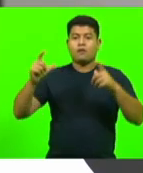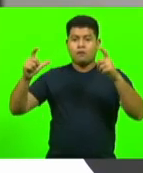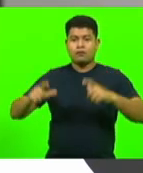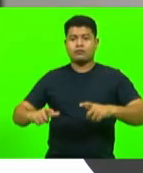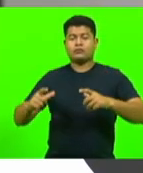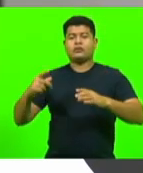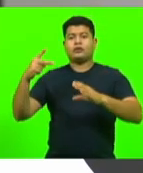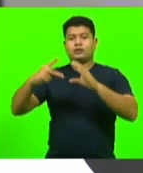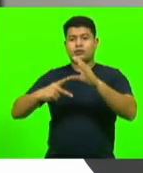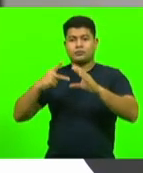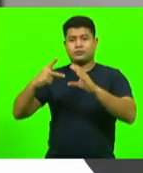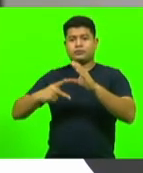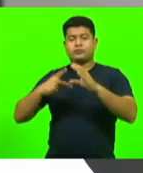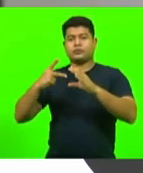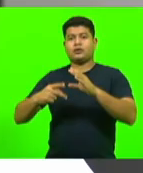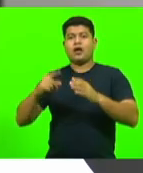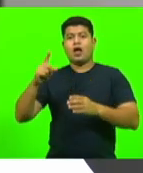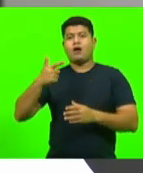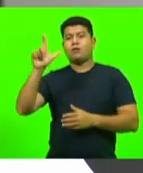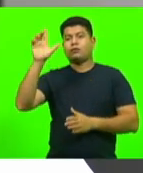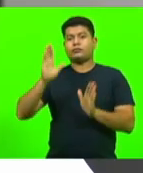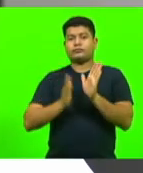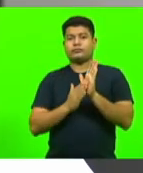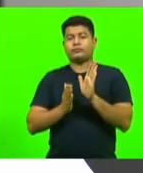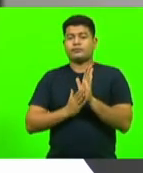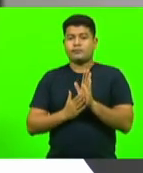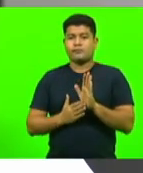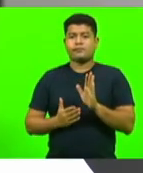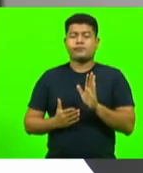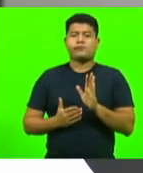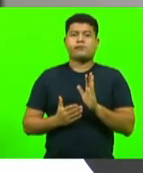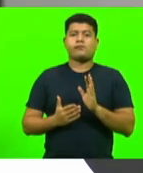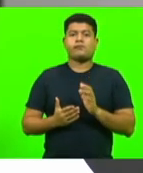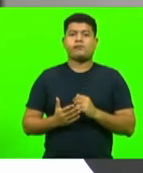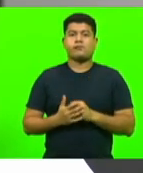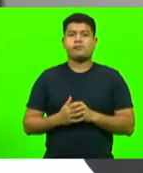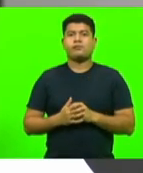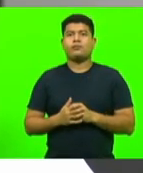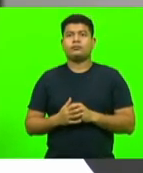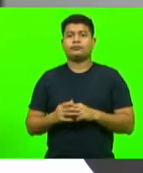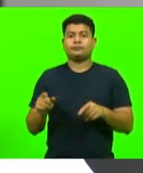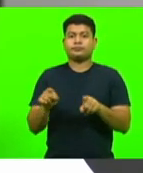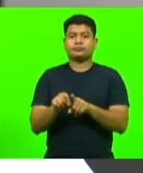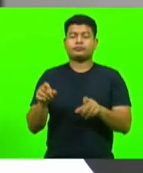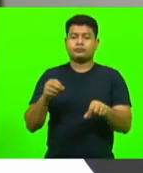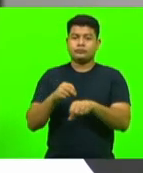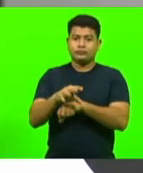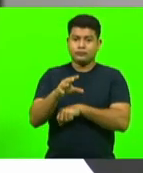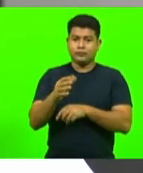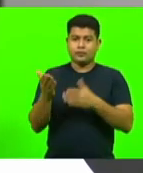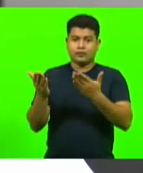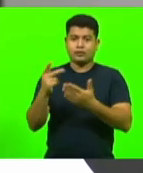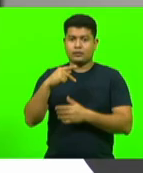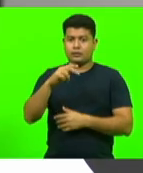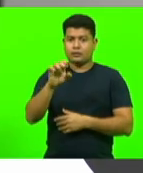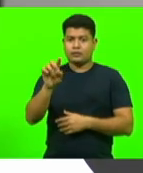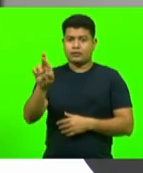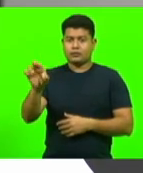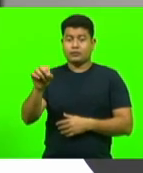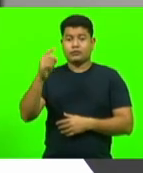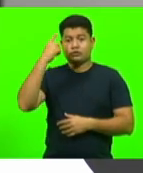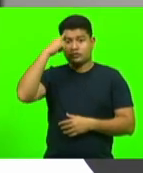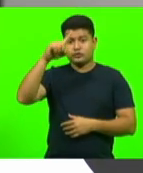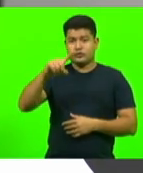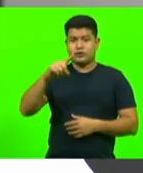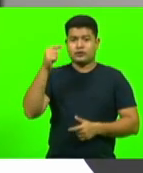também a outra proposição é veio a sugestão do Pedro o dia sem atividade